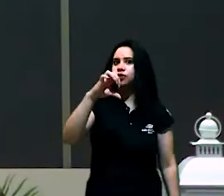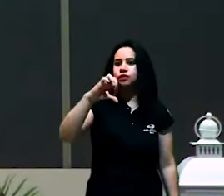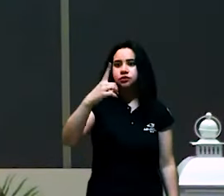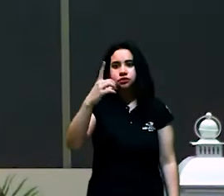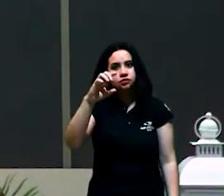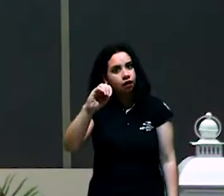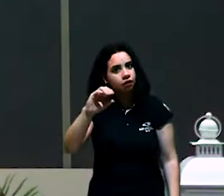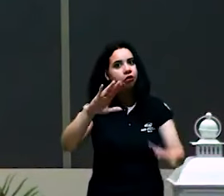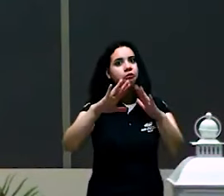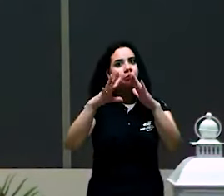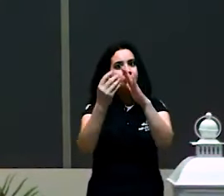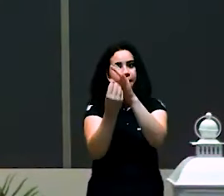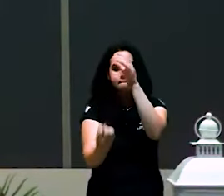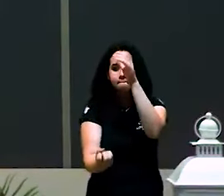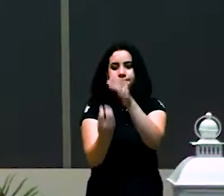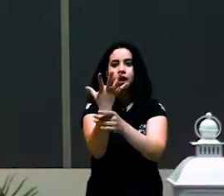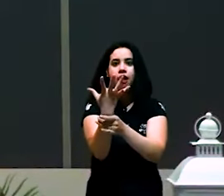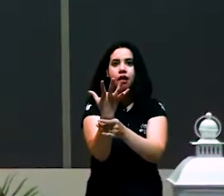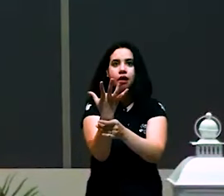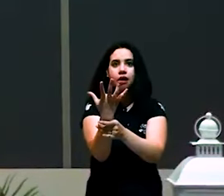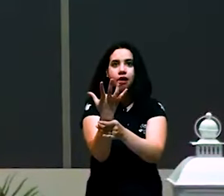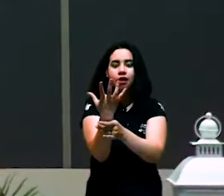metodista e hoje tem